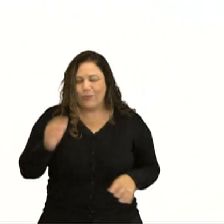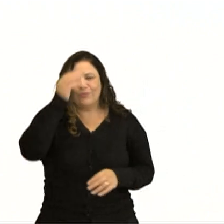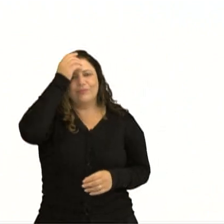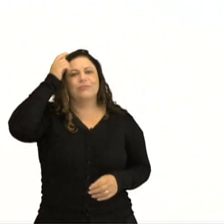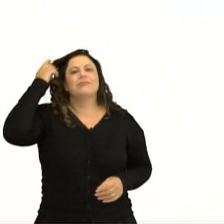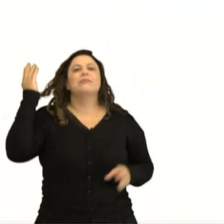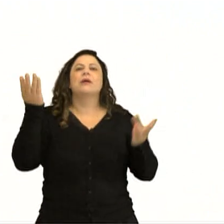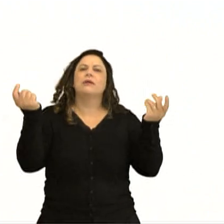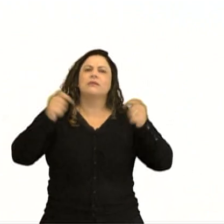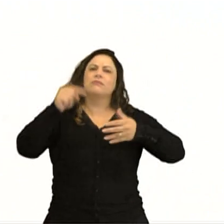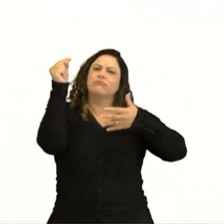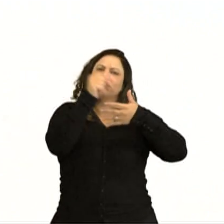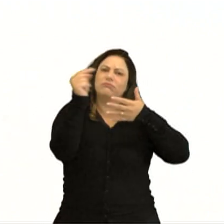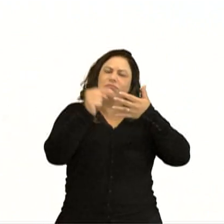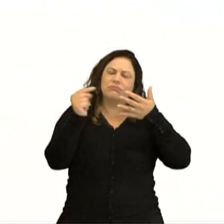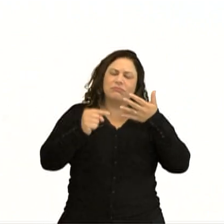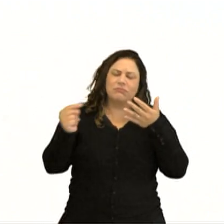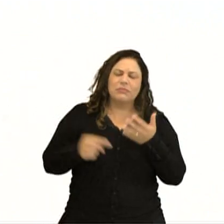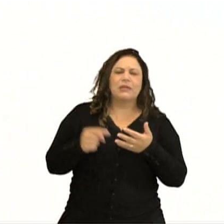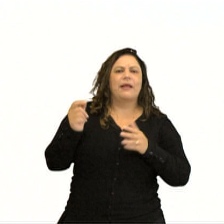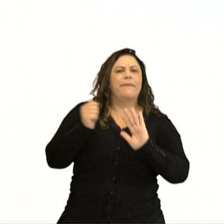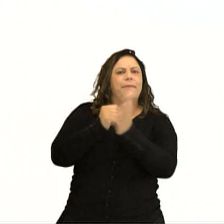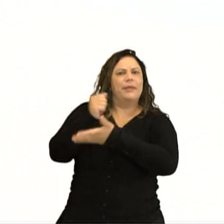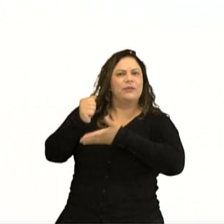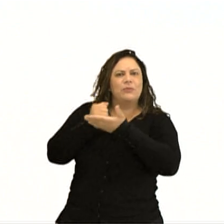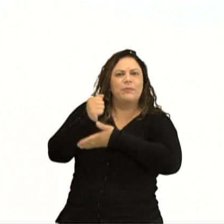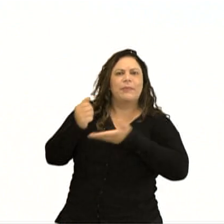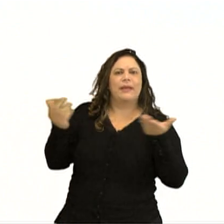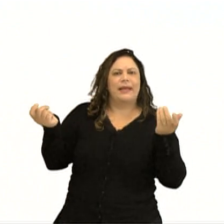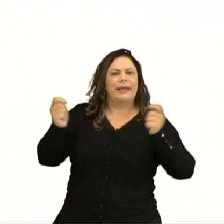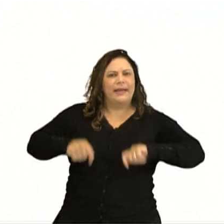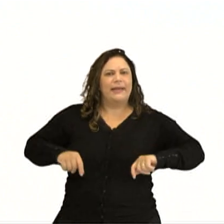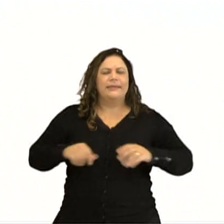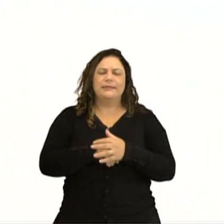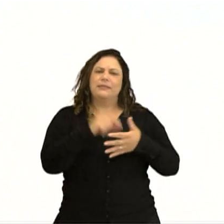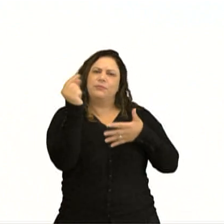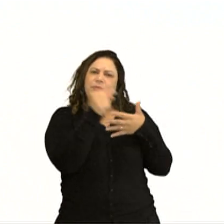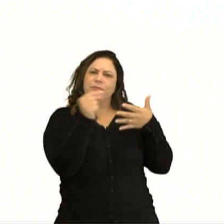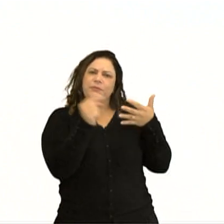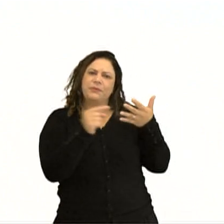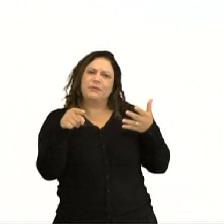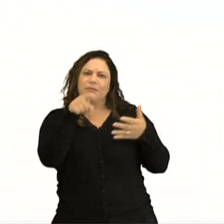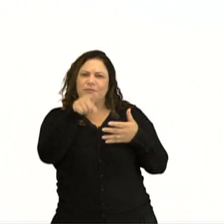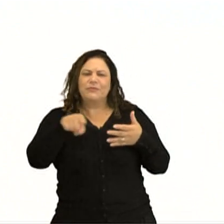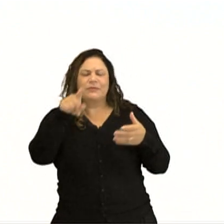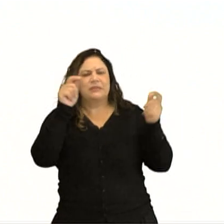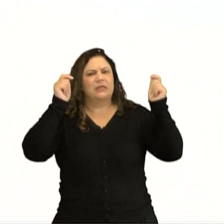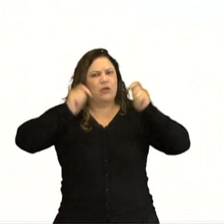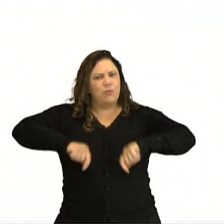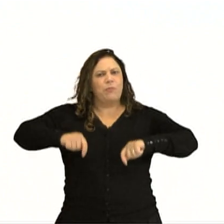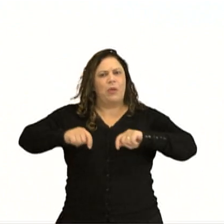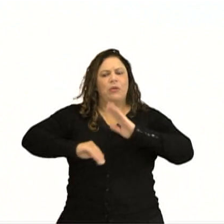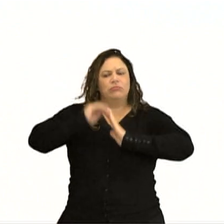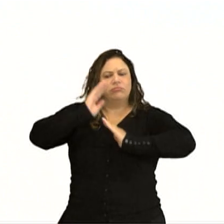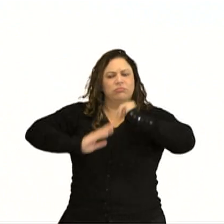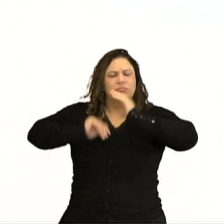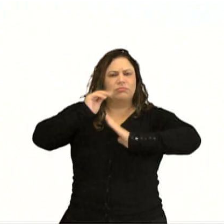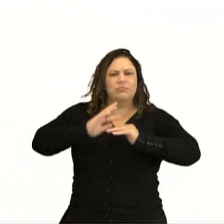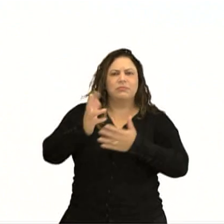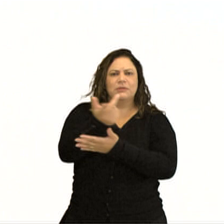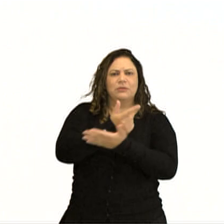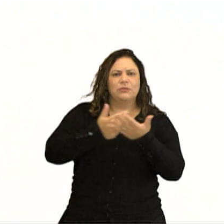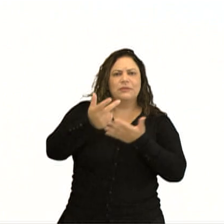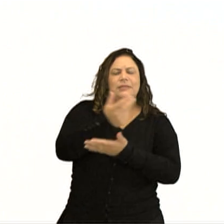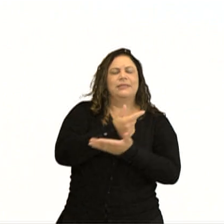elementos básicos, né? A linha é um elemento básico para que você possa construir o seu desenho, construir o